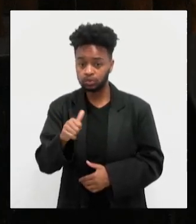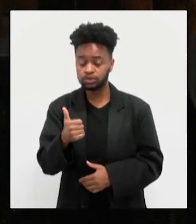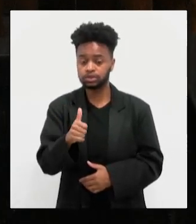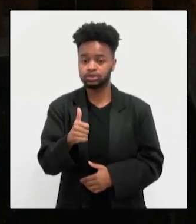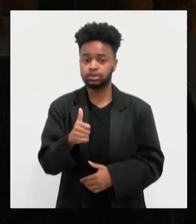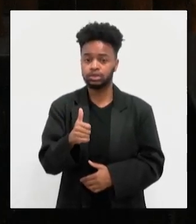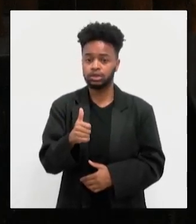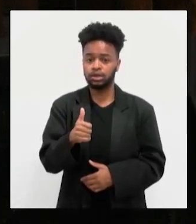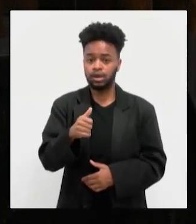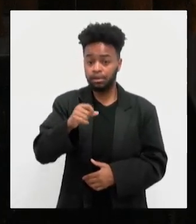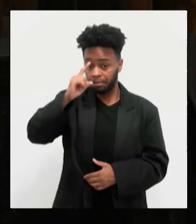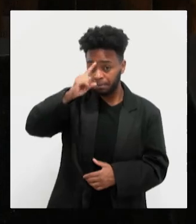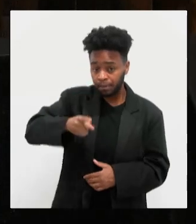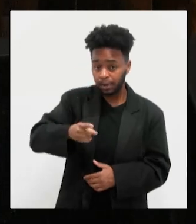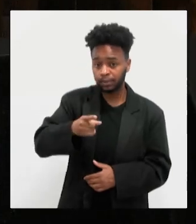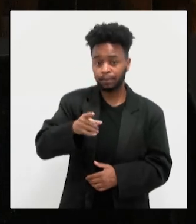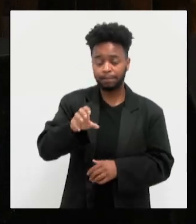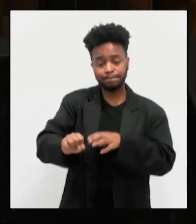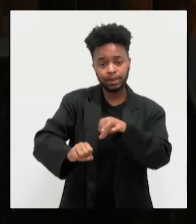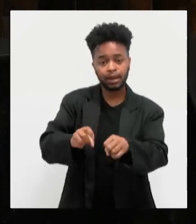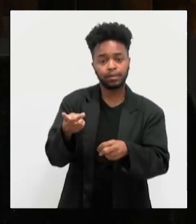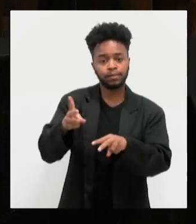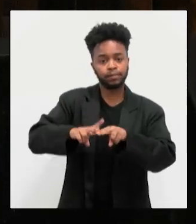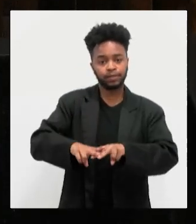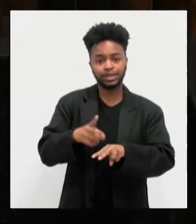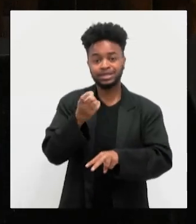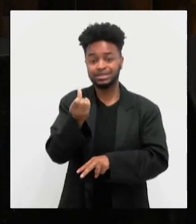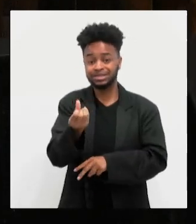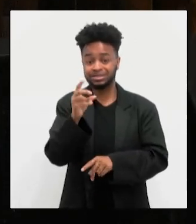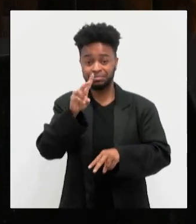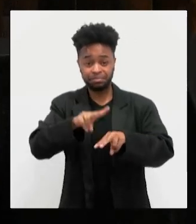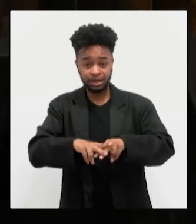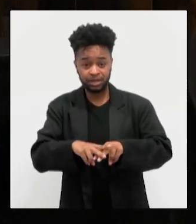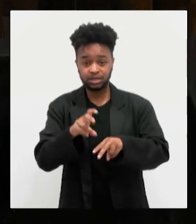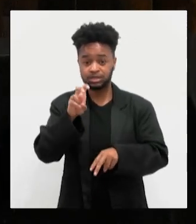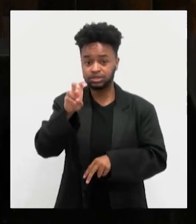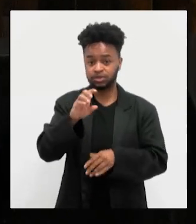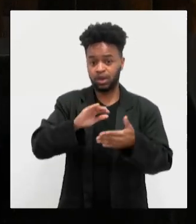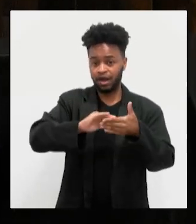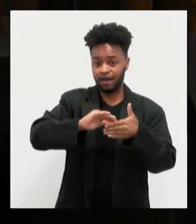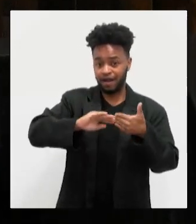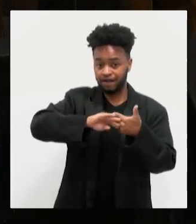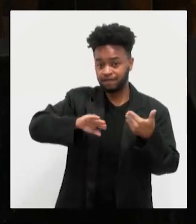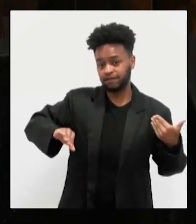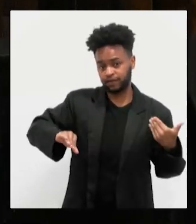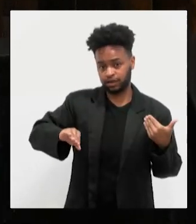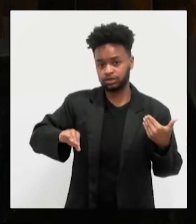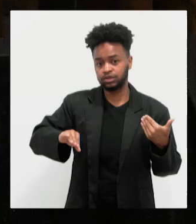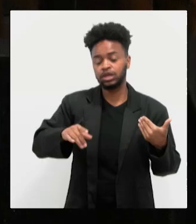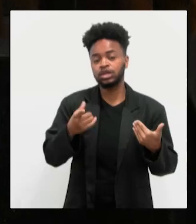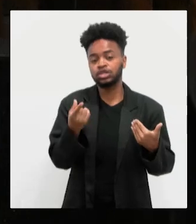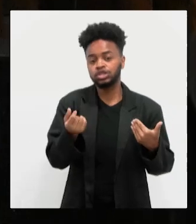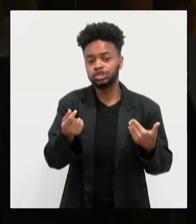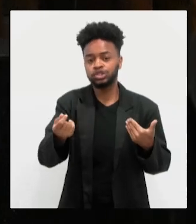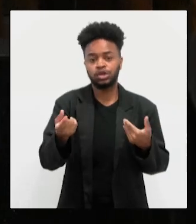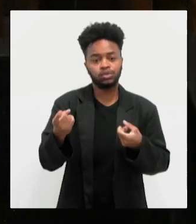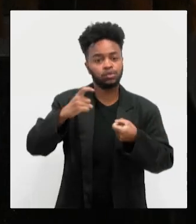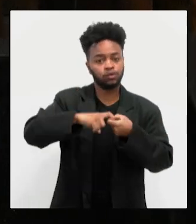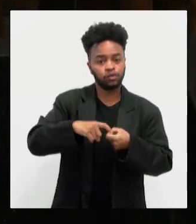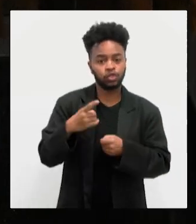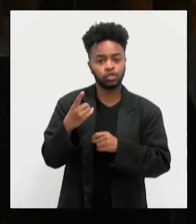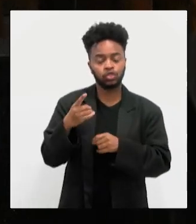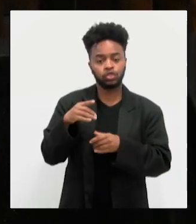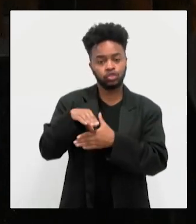211 mandados de busca e apreensão, 6 presos, 5 afastamentos, dinheiro recuperado,